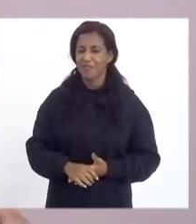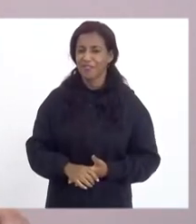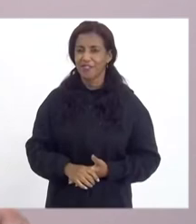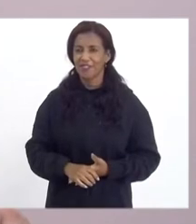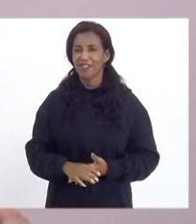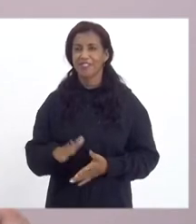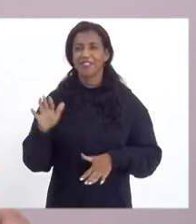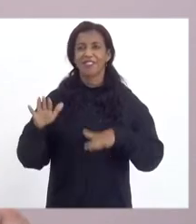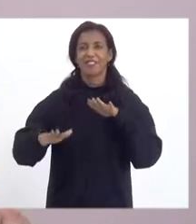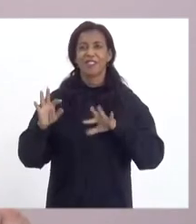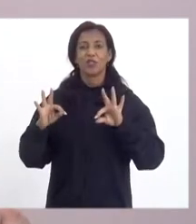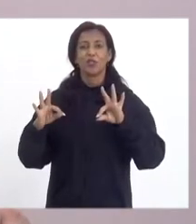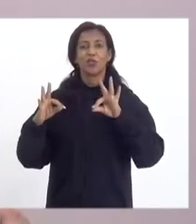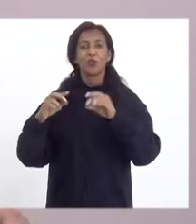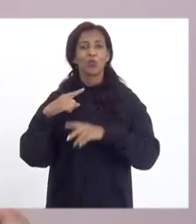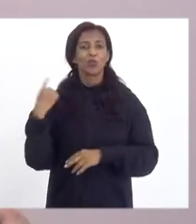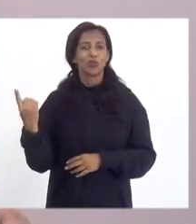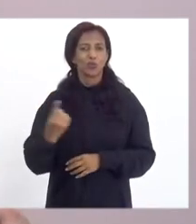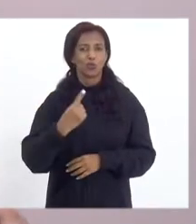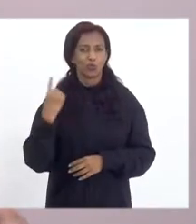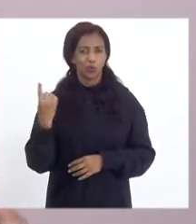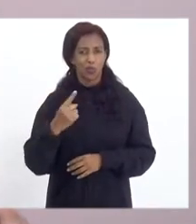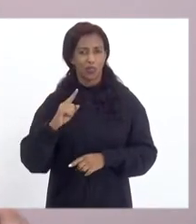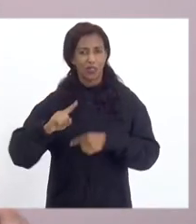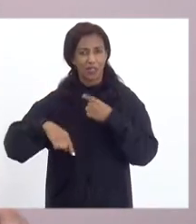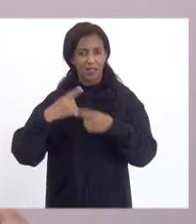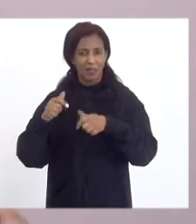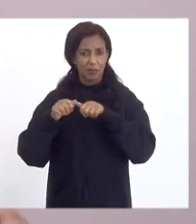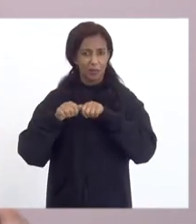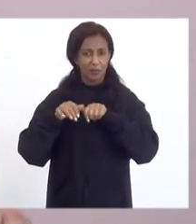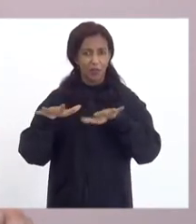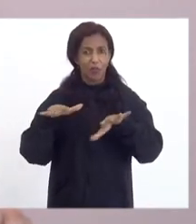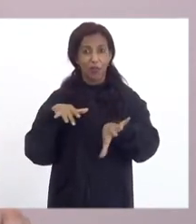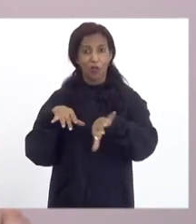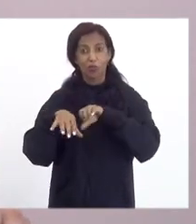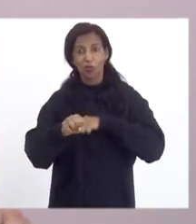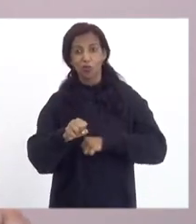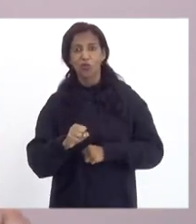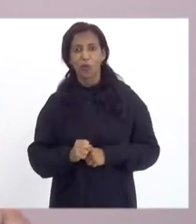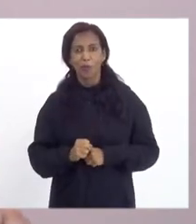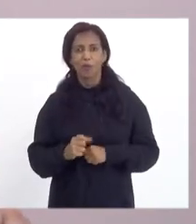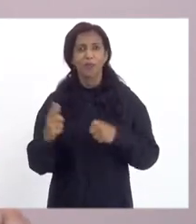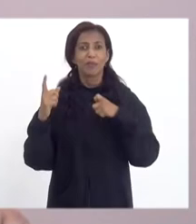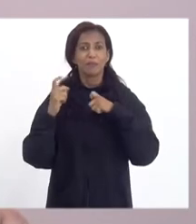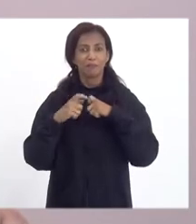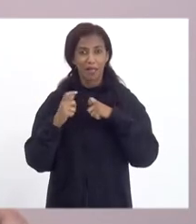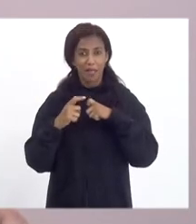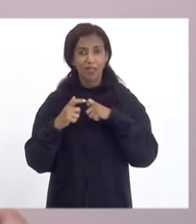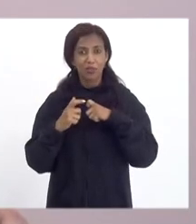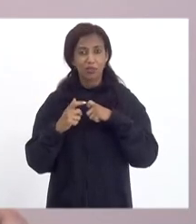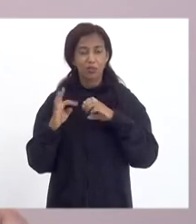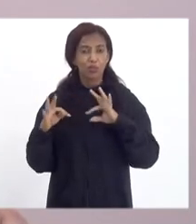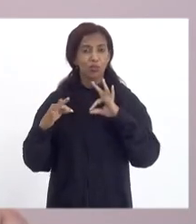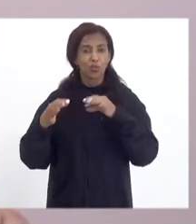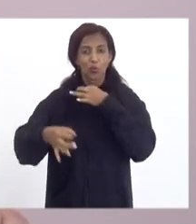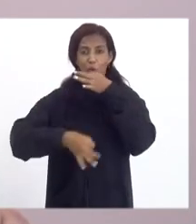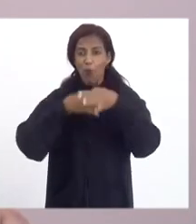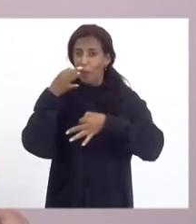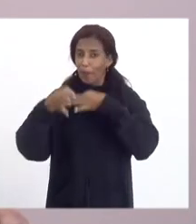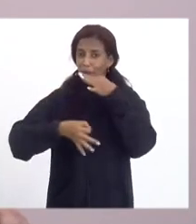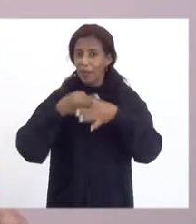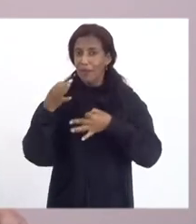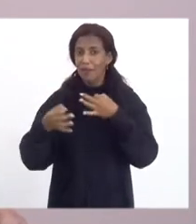de certa maneira, todos nós, depois dessa pandemia, nos formamos um pouco em infectologistas, porque todo mundo tem opinião a